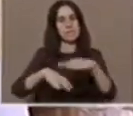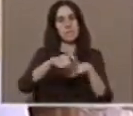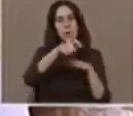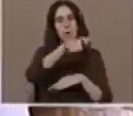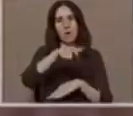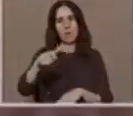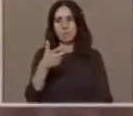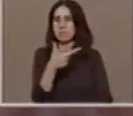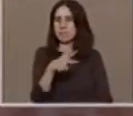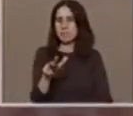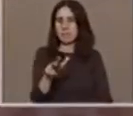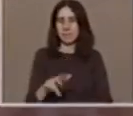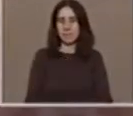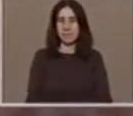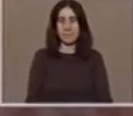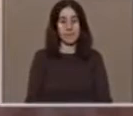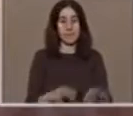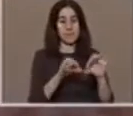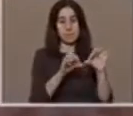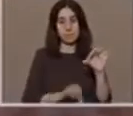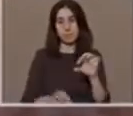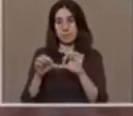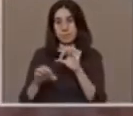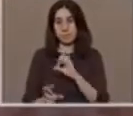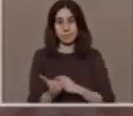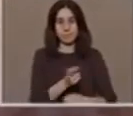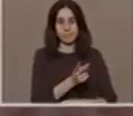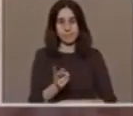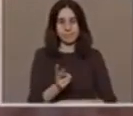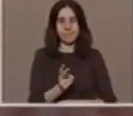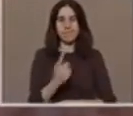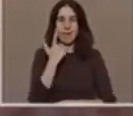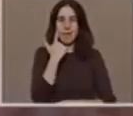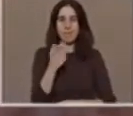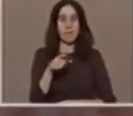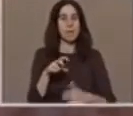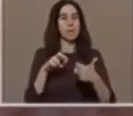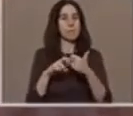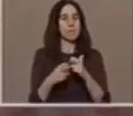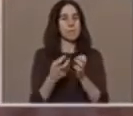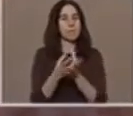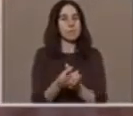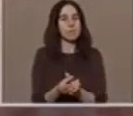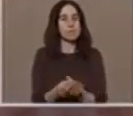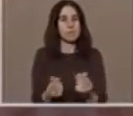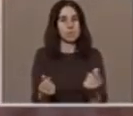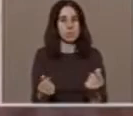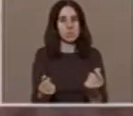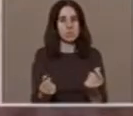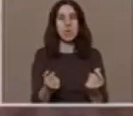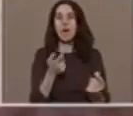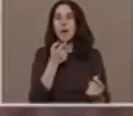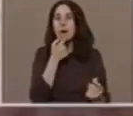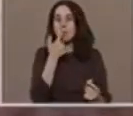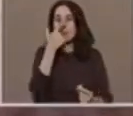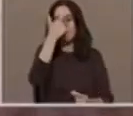homens. Em ambas as passagens, é notório que a solução do problema não dispensa a dádiva